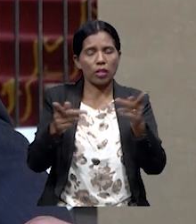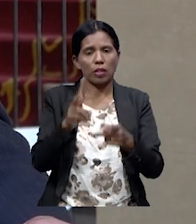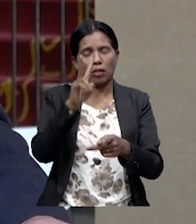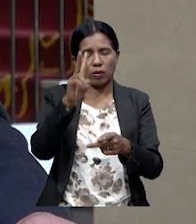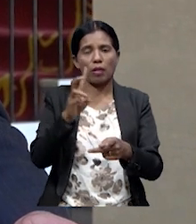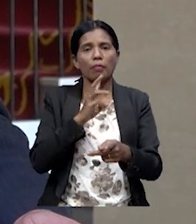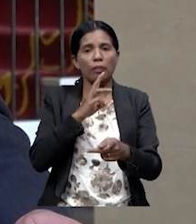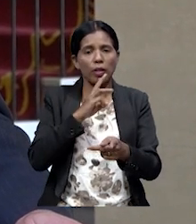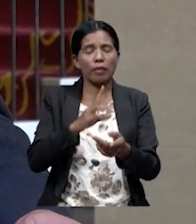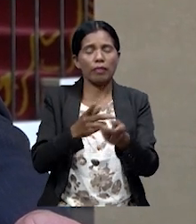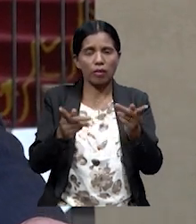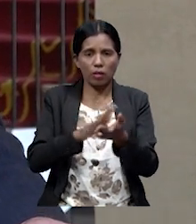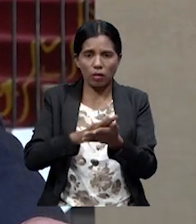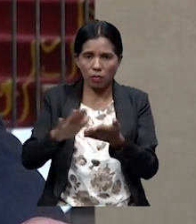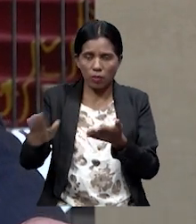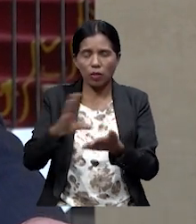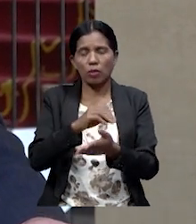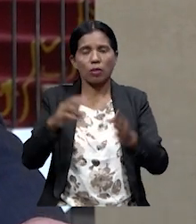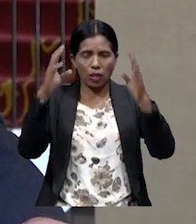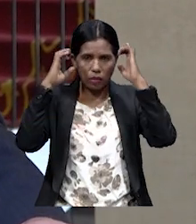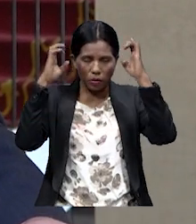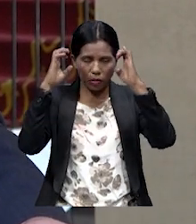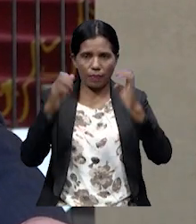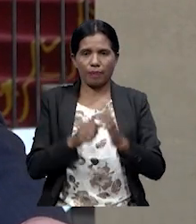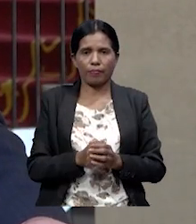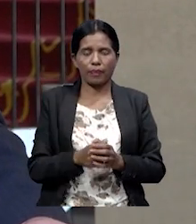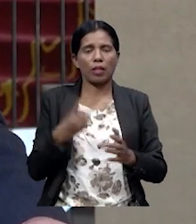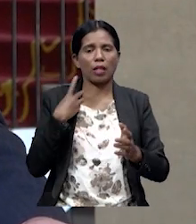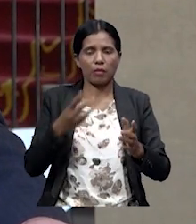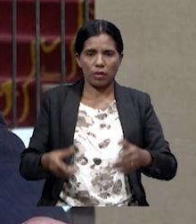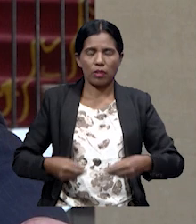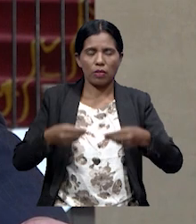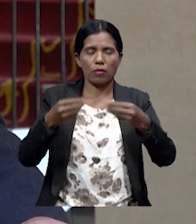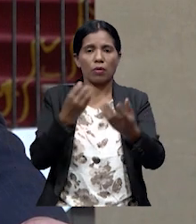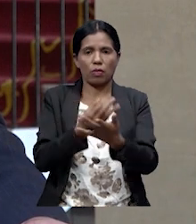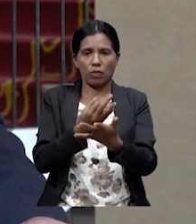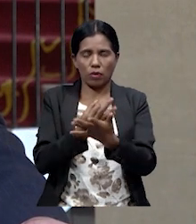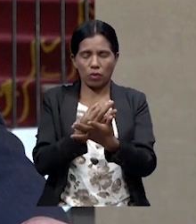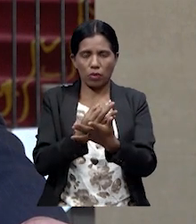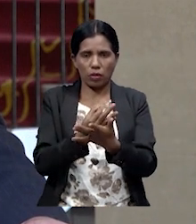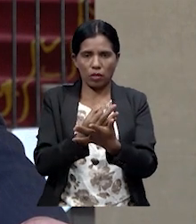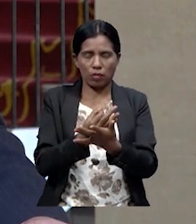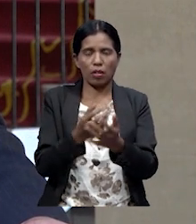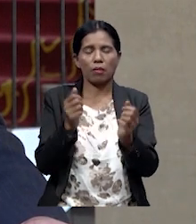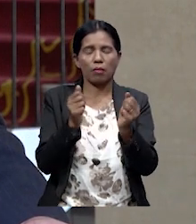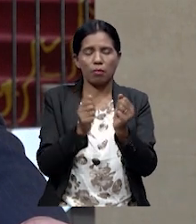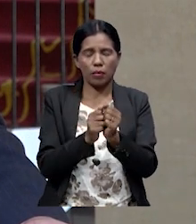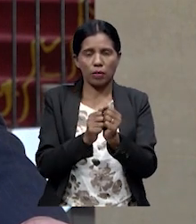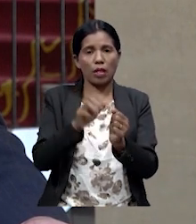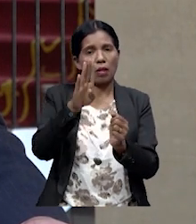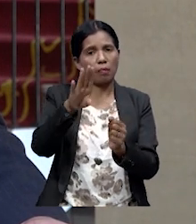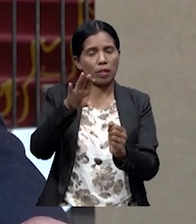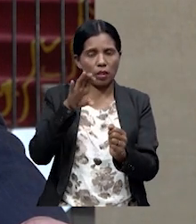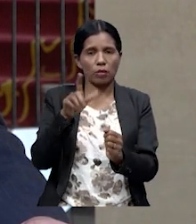be no saneamentu no ida ba edukasaun. Tirene sei amisi oferece orsamentu mais ou menos miliaun atus hat